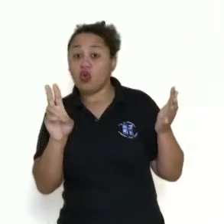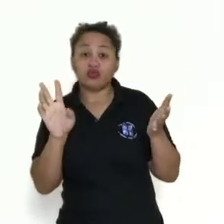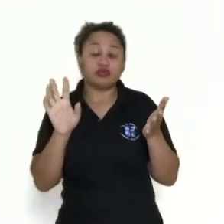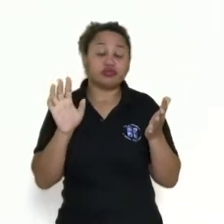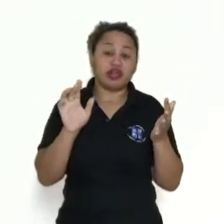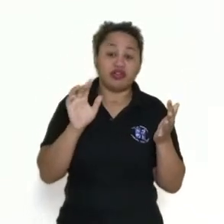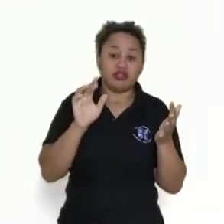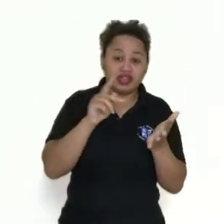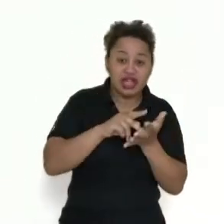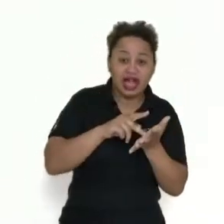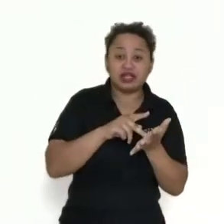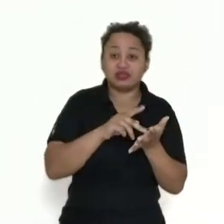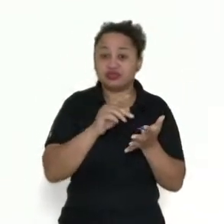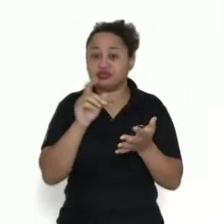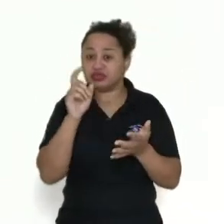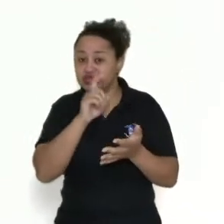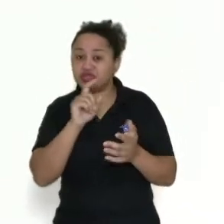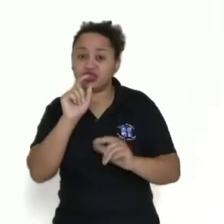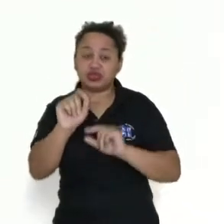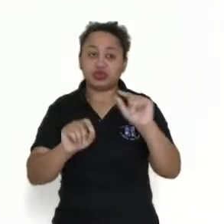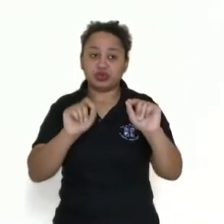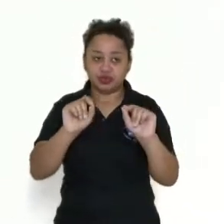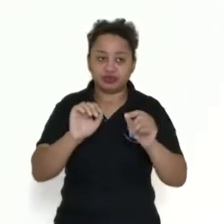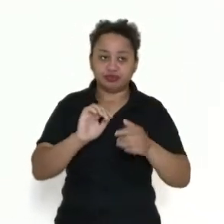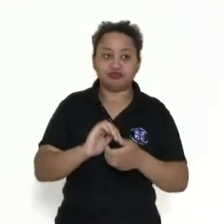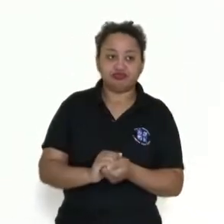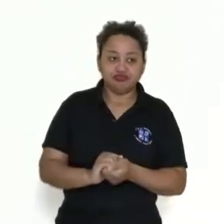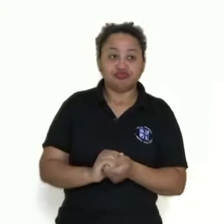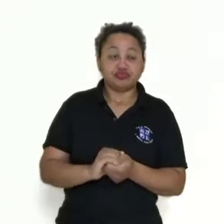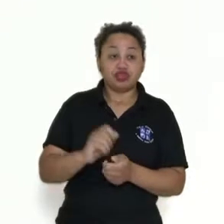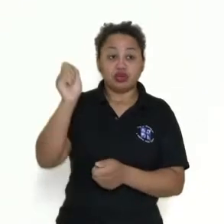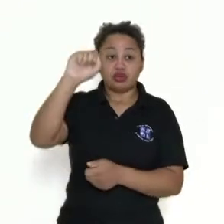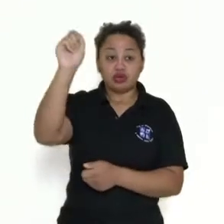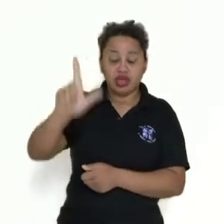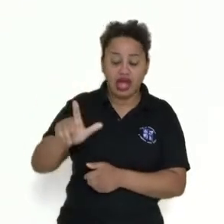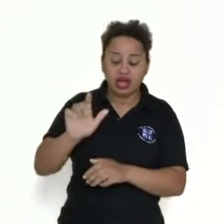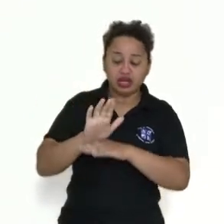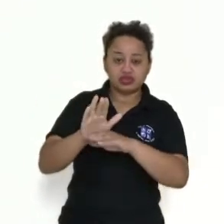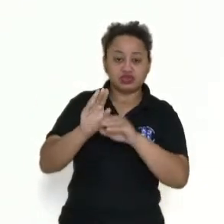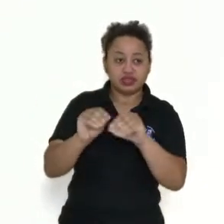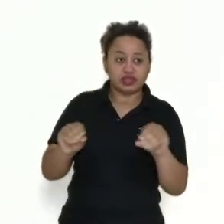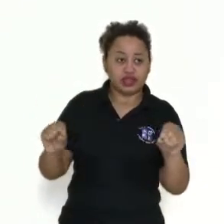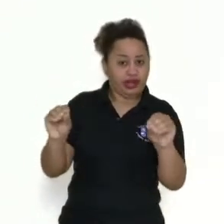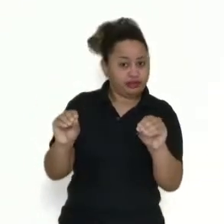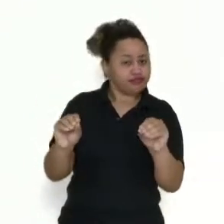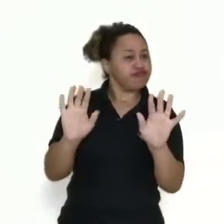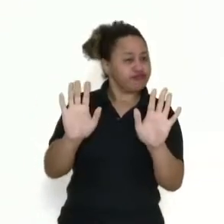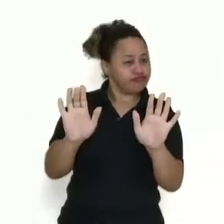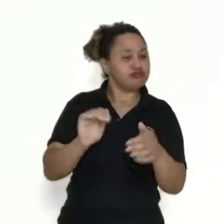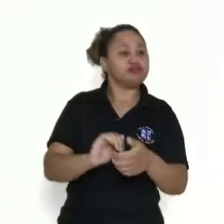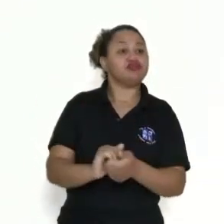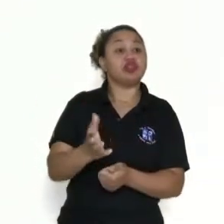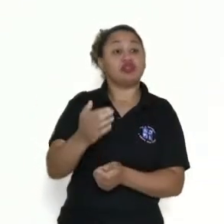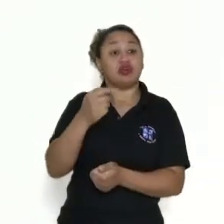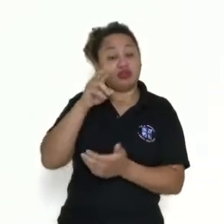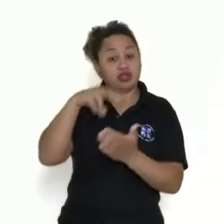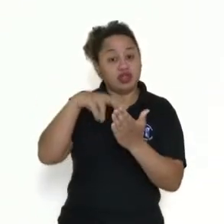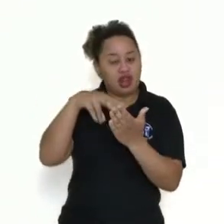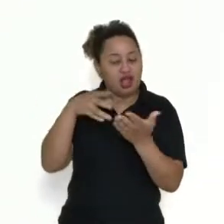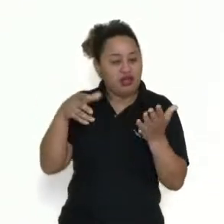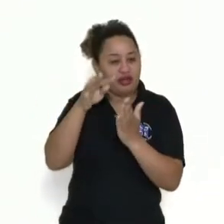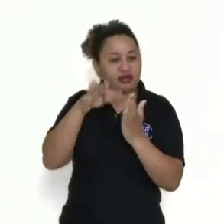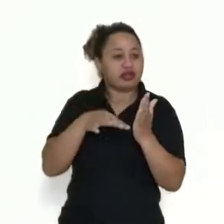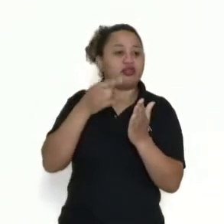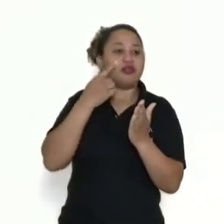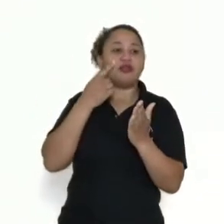gente? Os raios podem ajudar a adubar o solo, essa é a questão. Indiretamente, os relâmpagos podem fertilizar o solo através